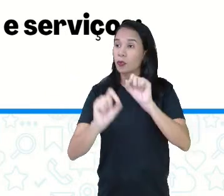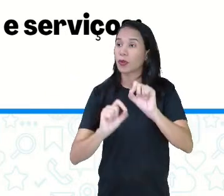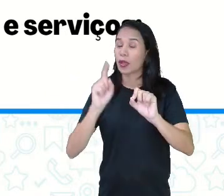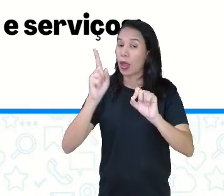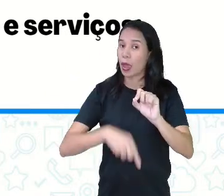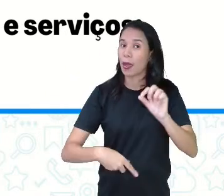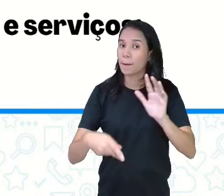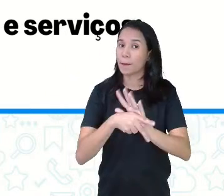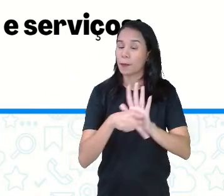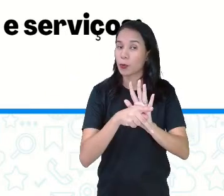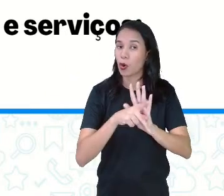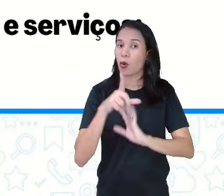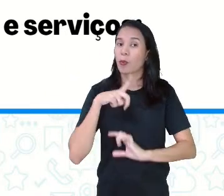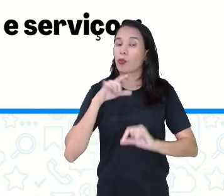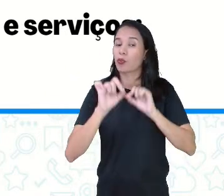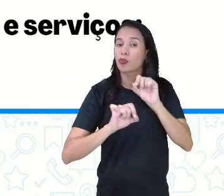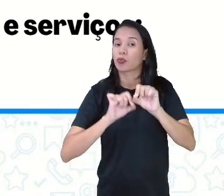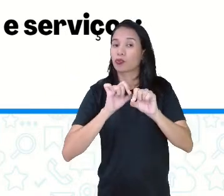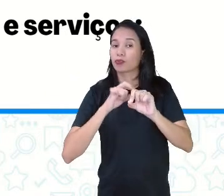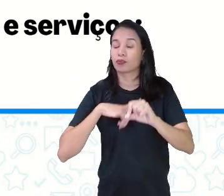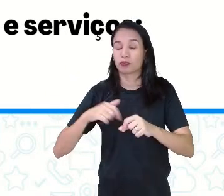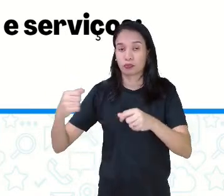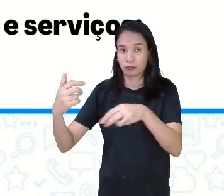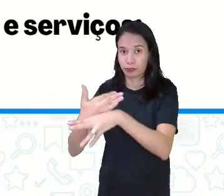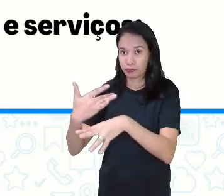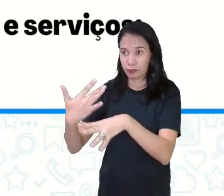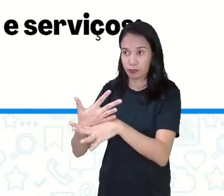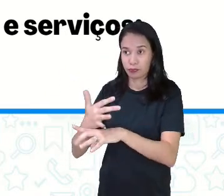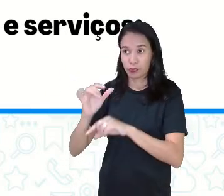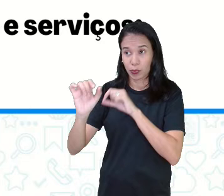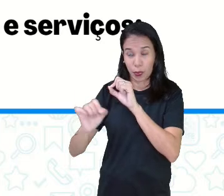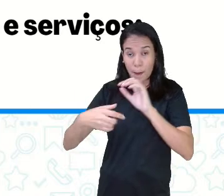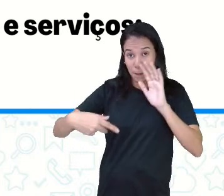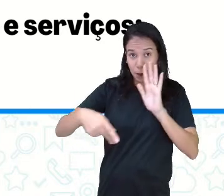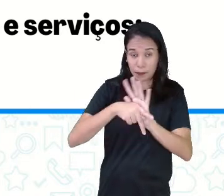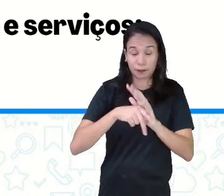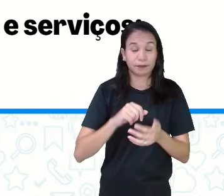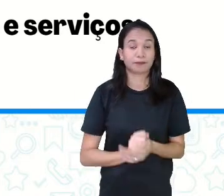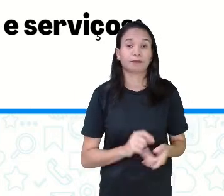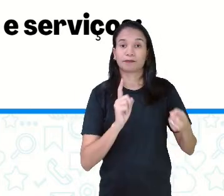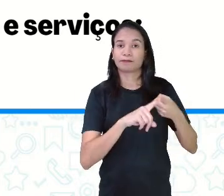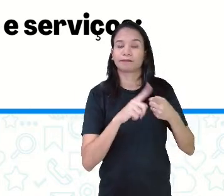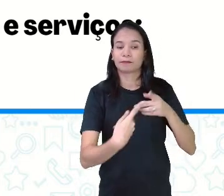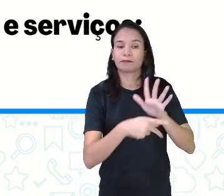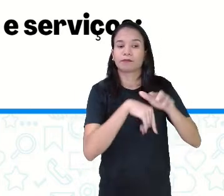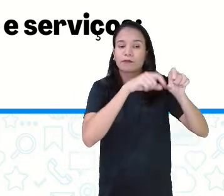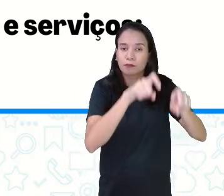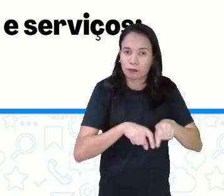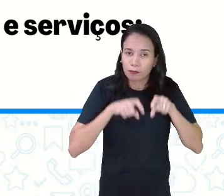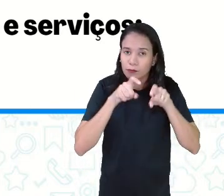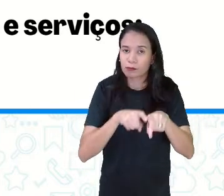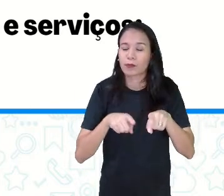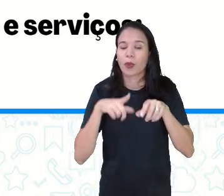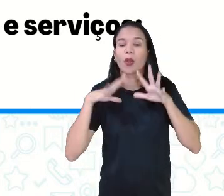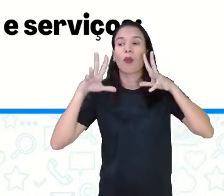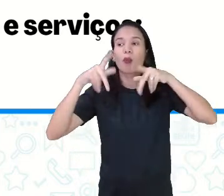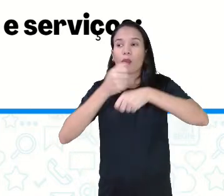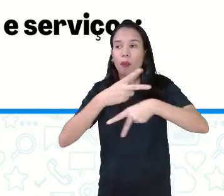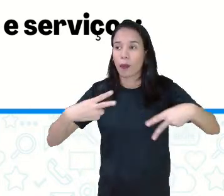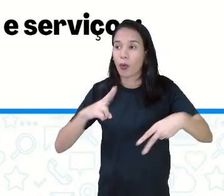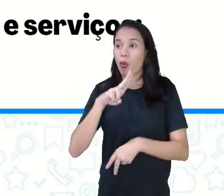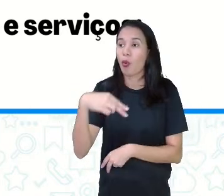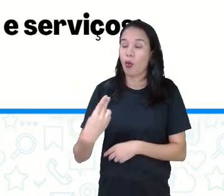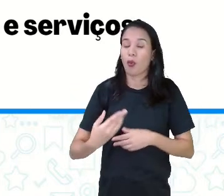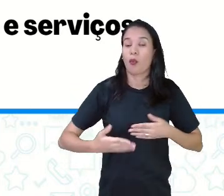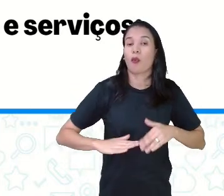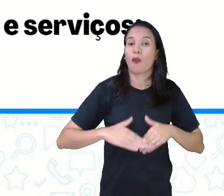mais característicos do espaço urbano? Atividades agrícolas, criação de animais ou